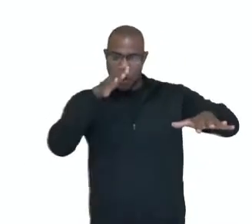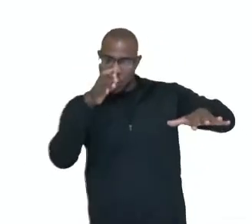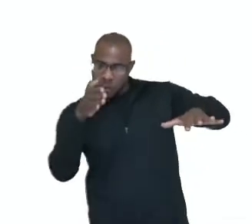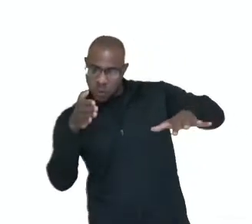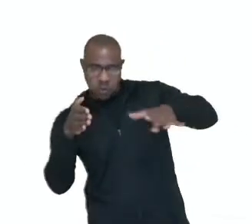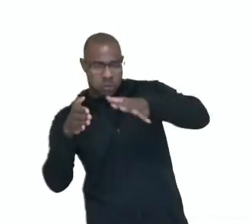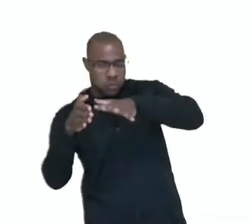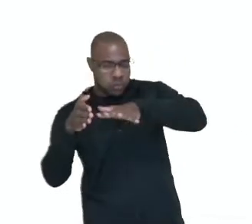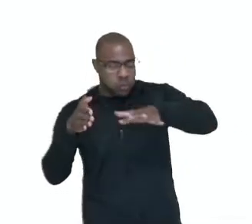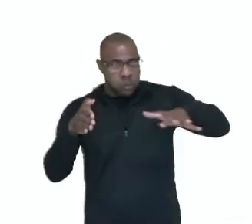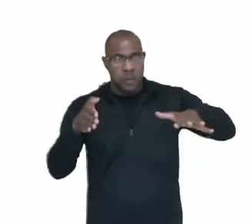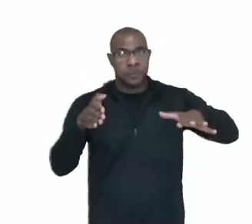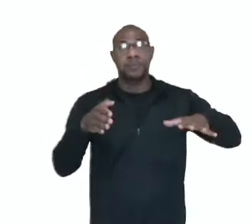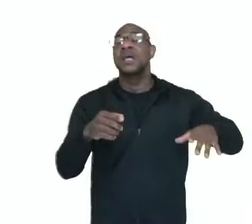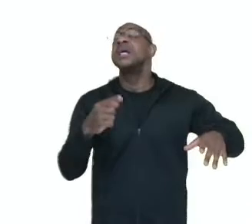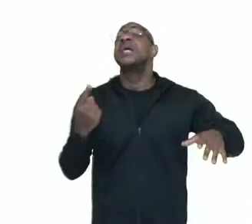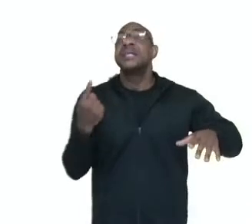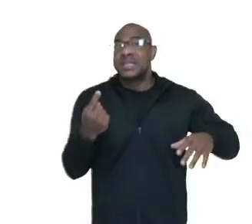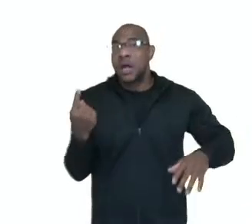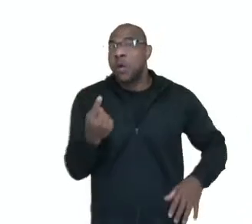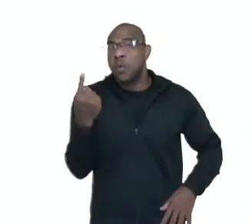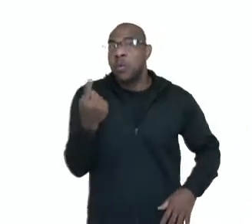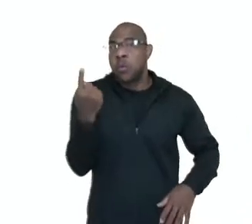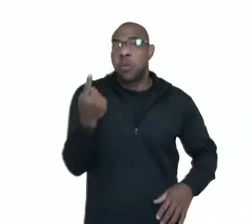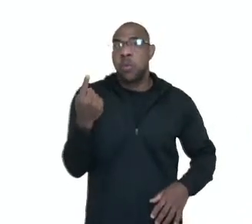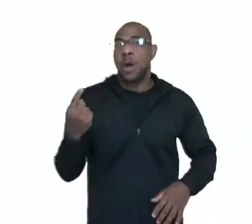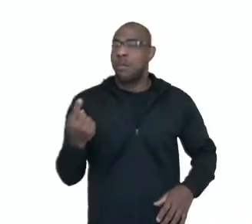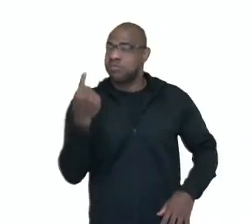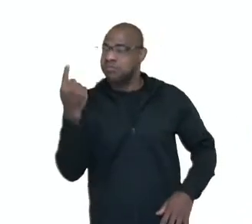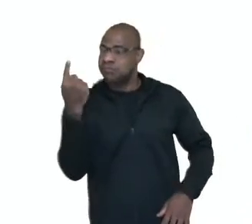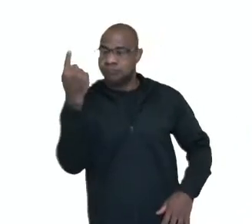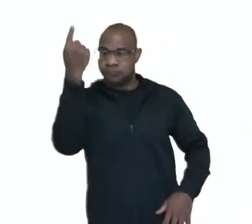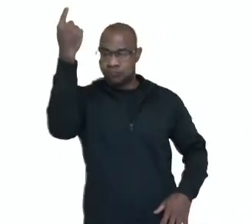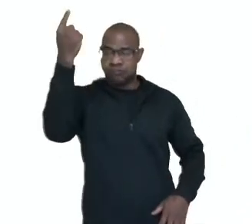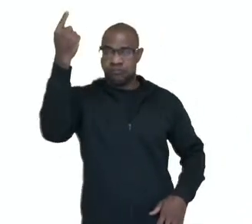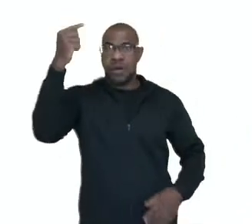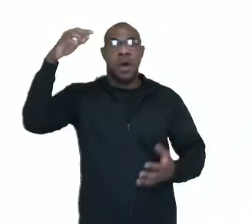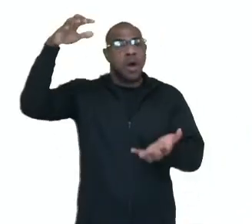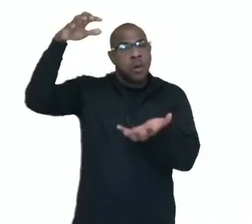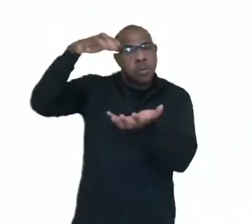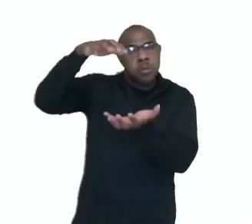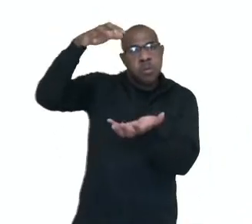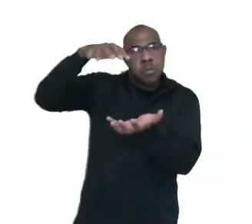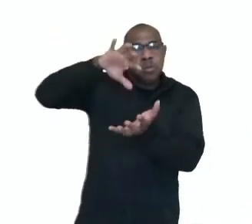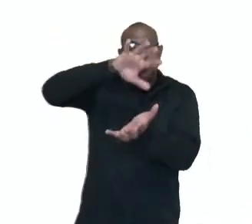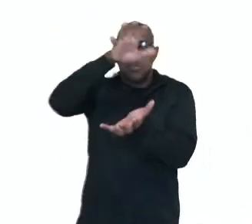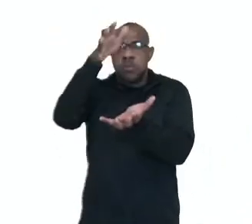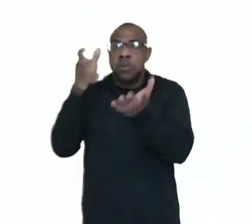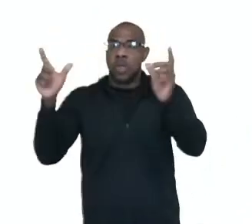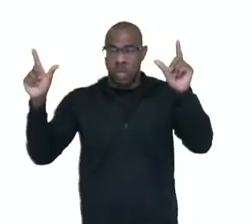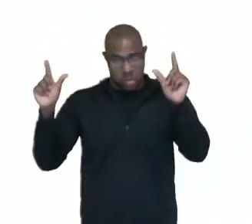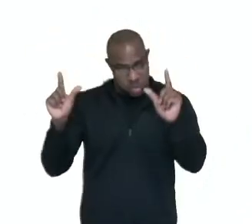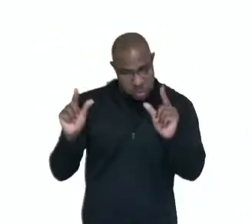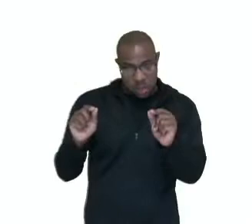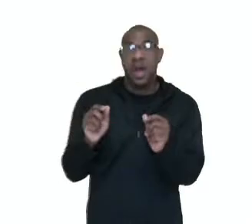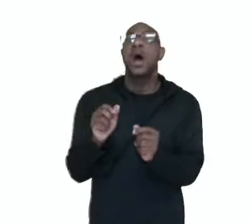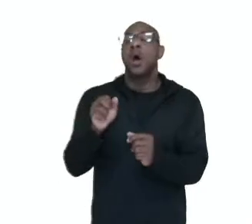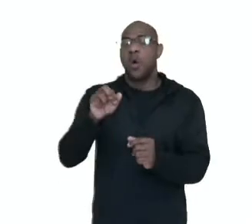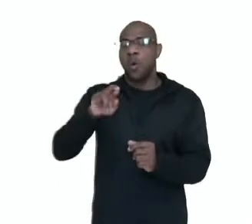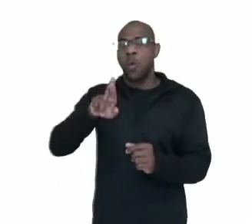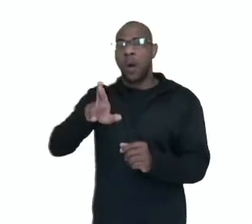pressão atmosférica ela vai diminuir gradativamente e o ar vai se expandindo, ficando, portanto,